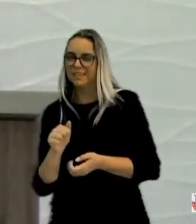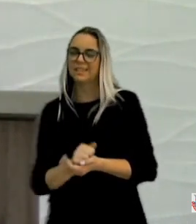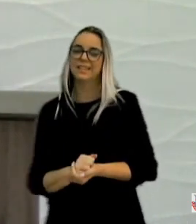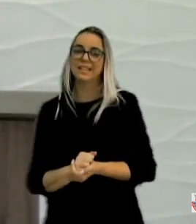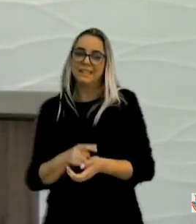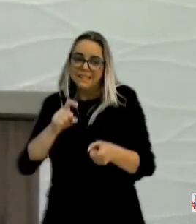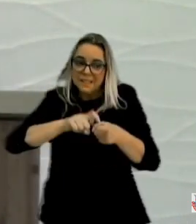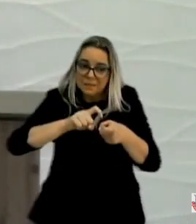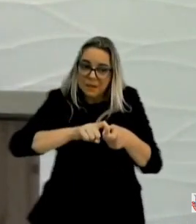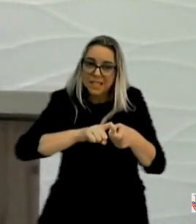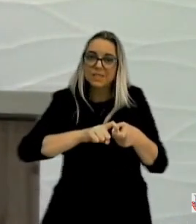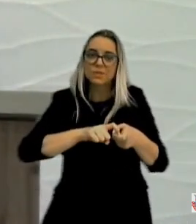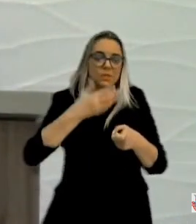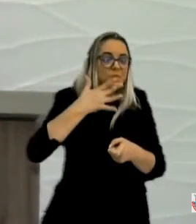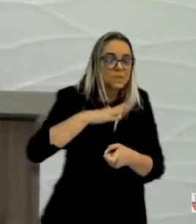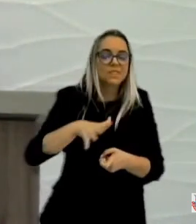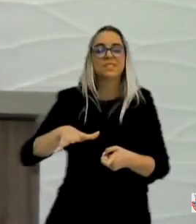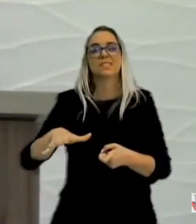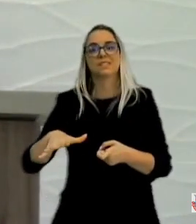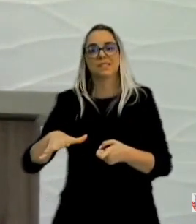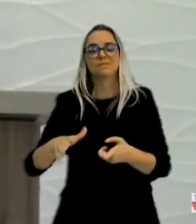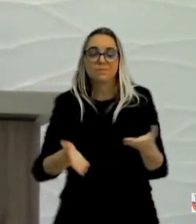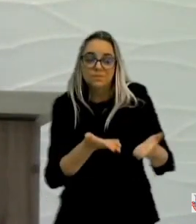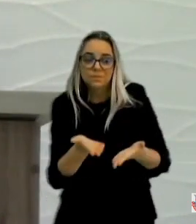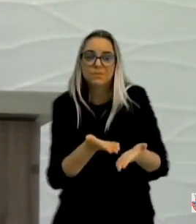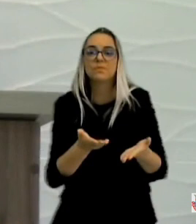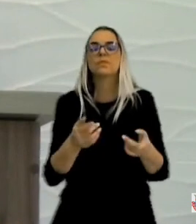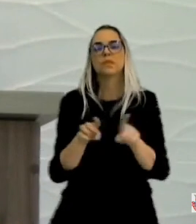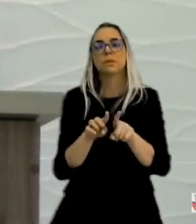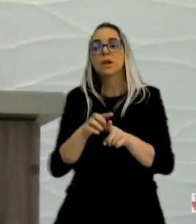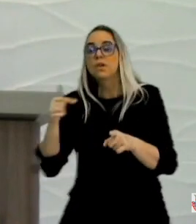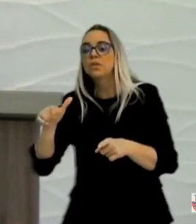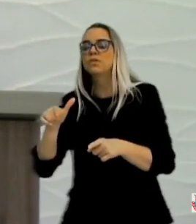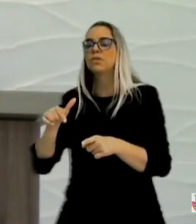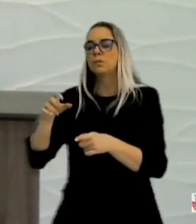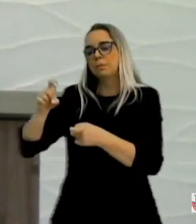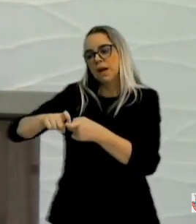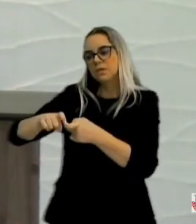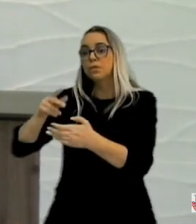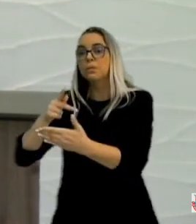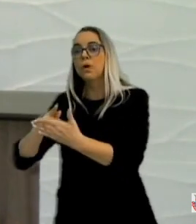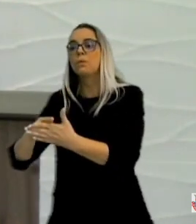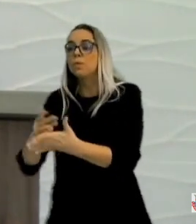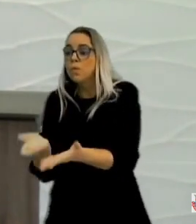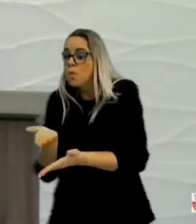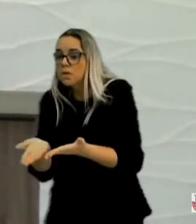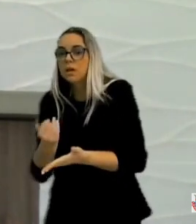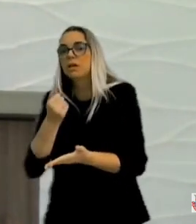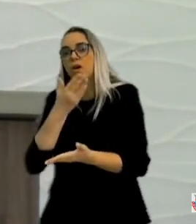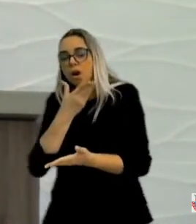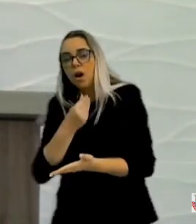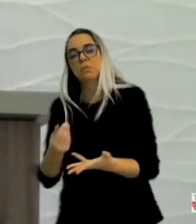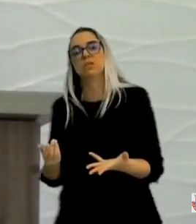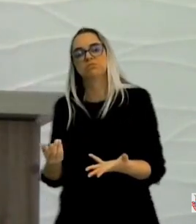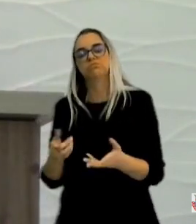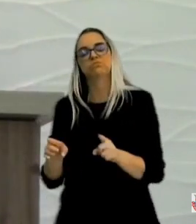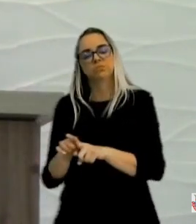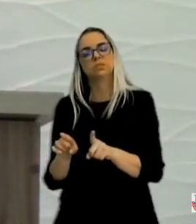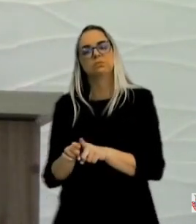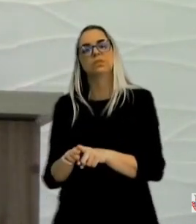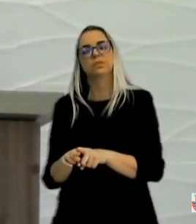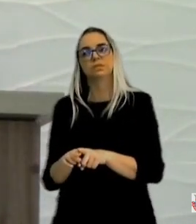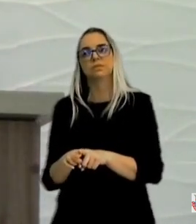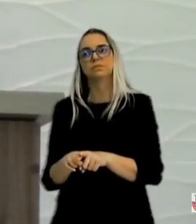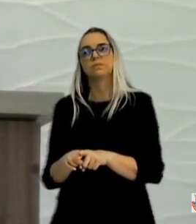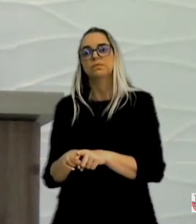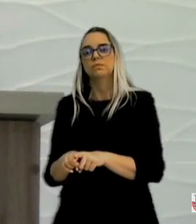mentindo? Urologista, 8 anos sem urologista. Quantos senhores já